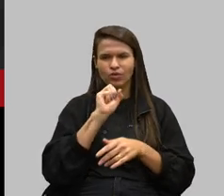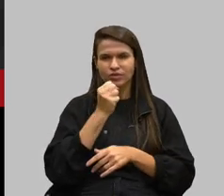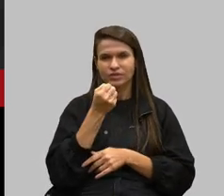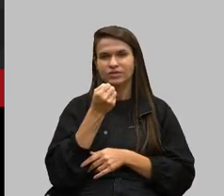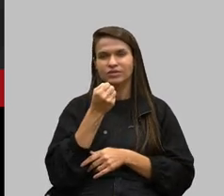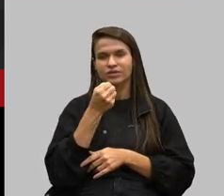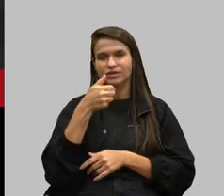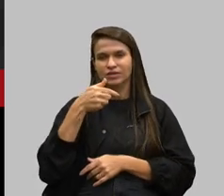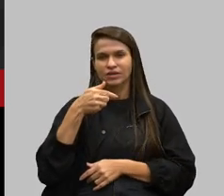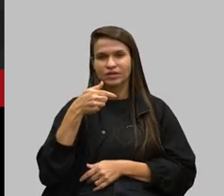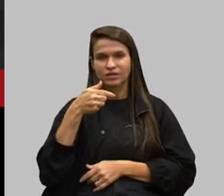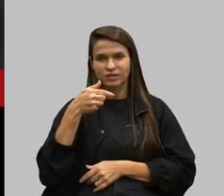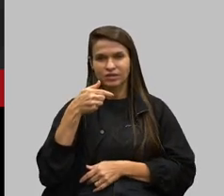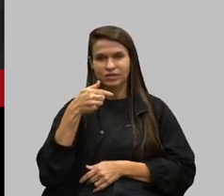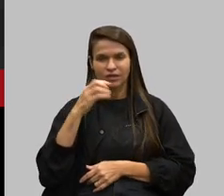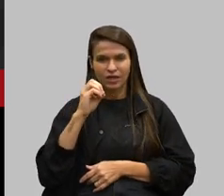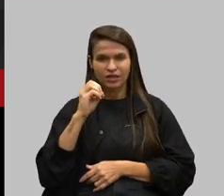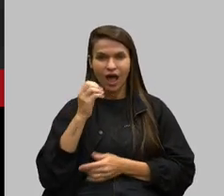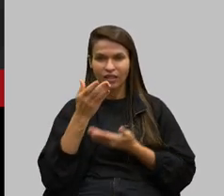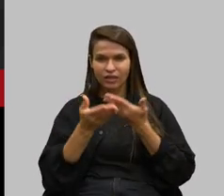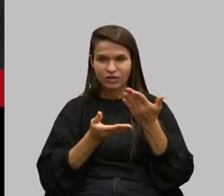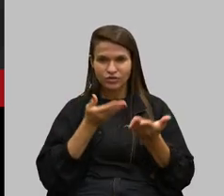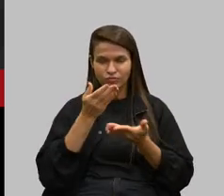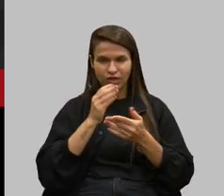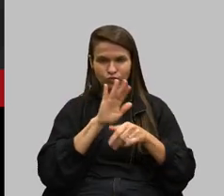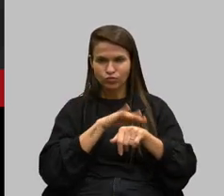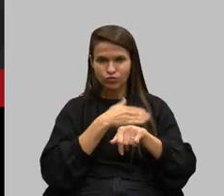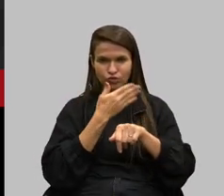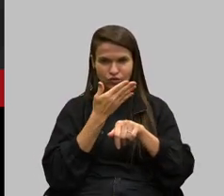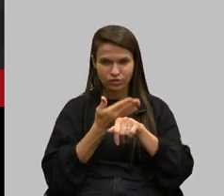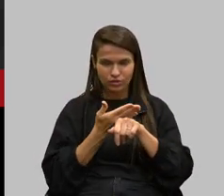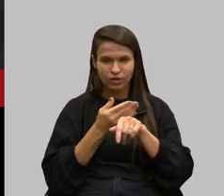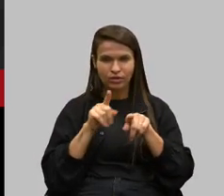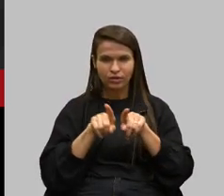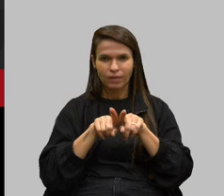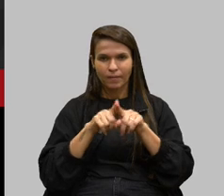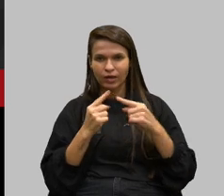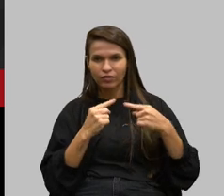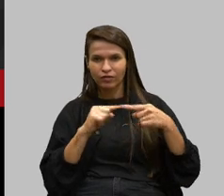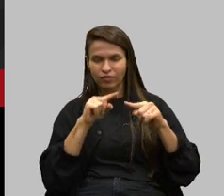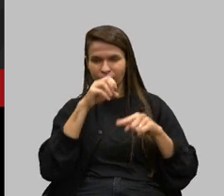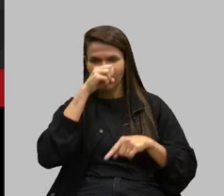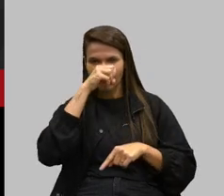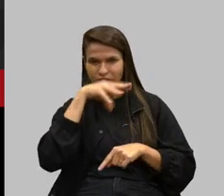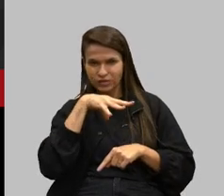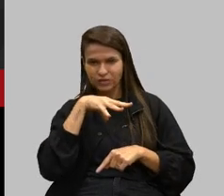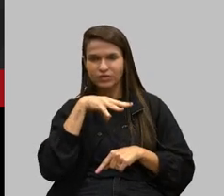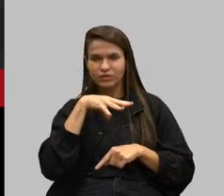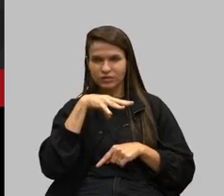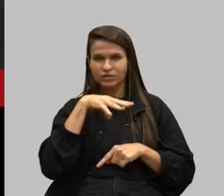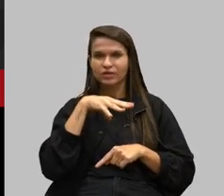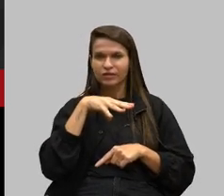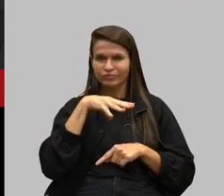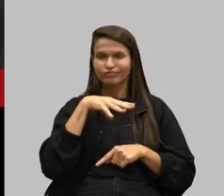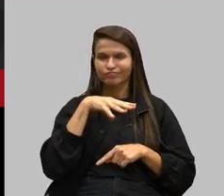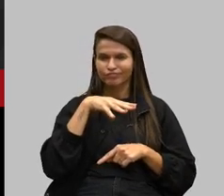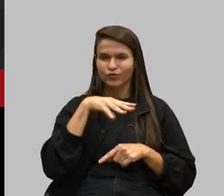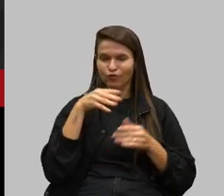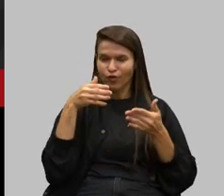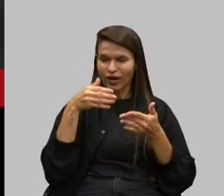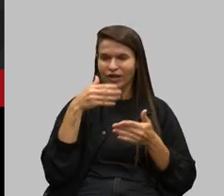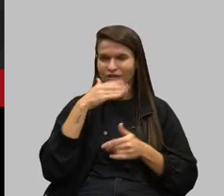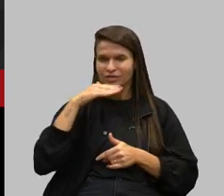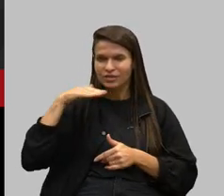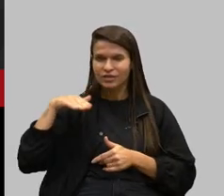870 atendimentos por dia eh do enfrentamento da violência contra crianças e adolescentes a gente também